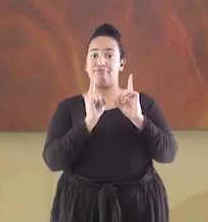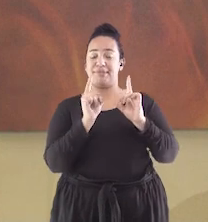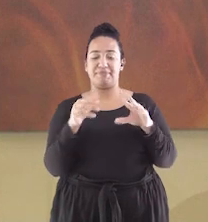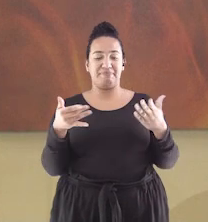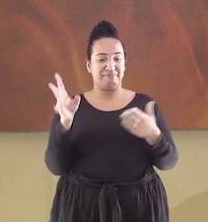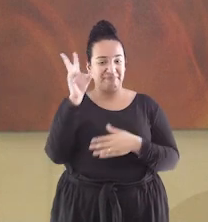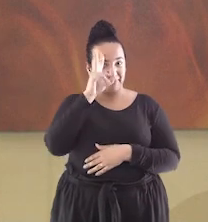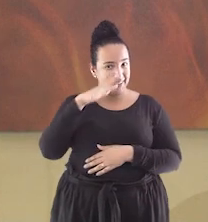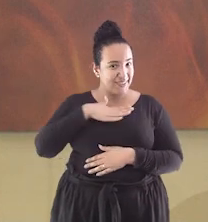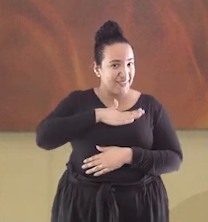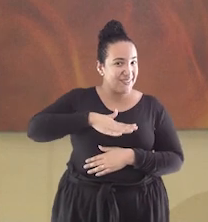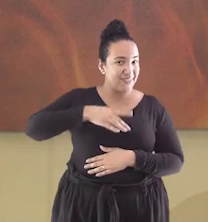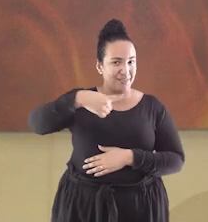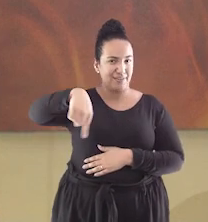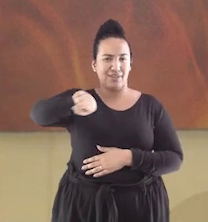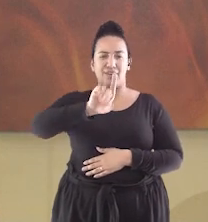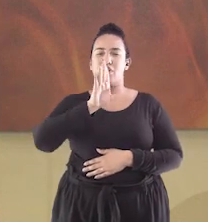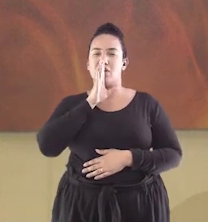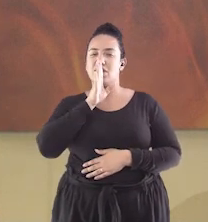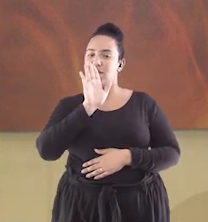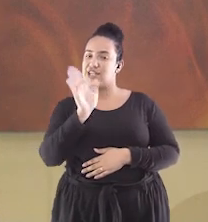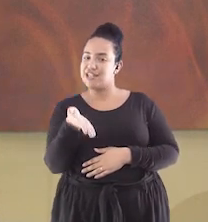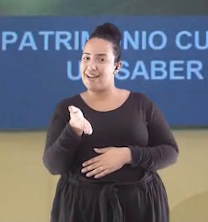Gostaram da história? Já conheciam?